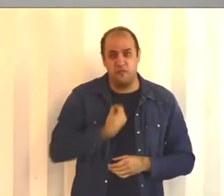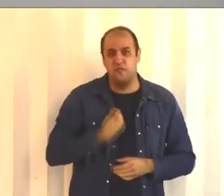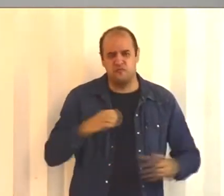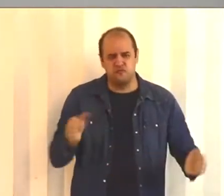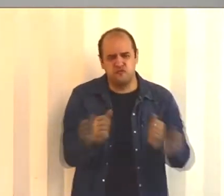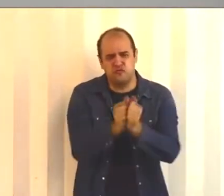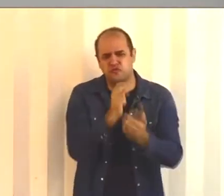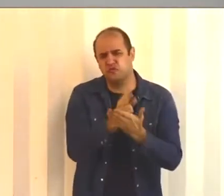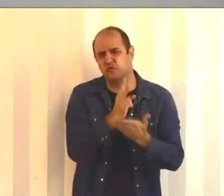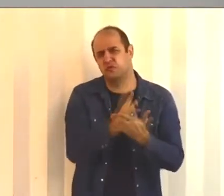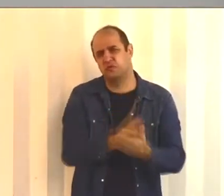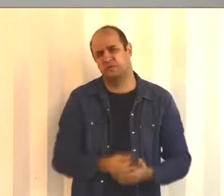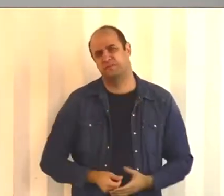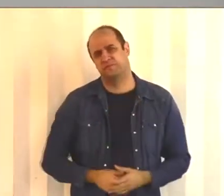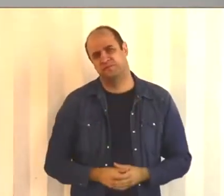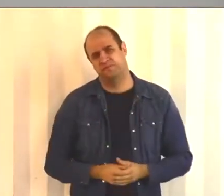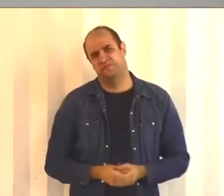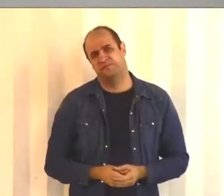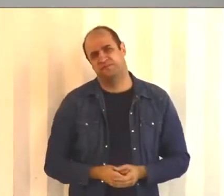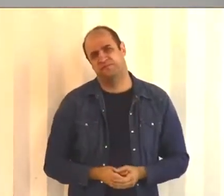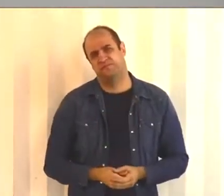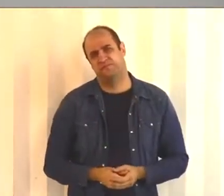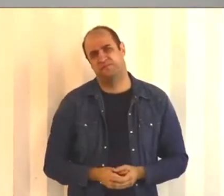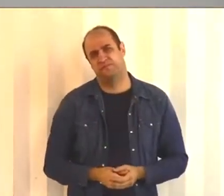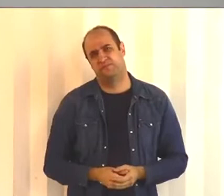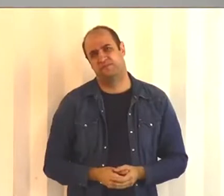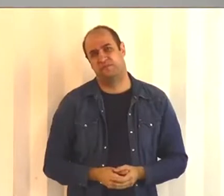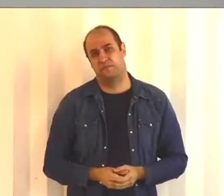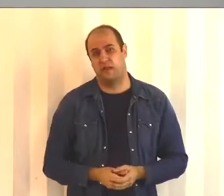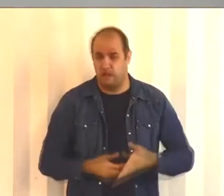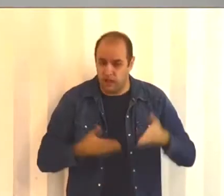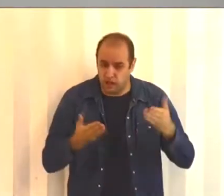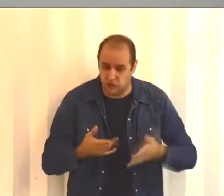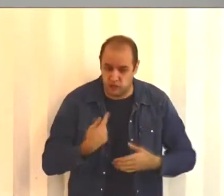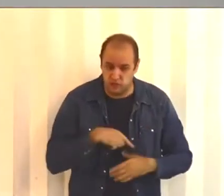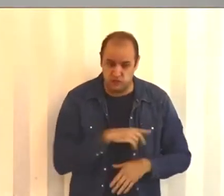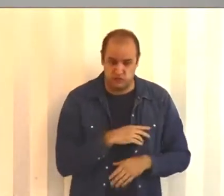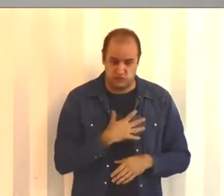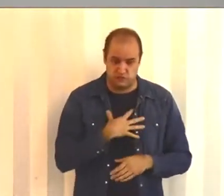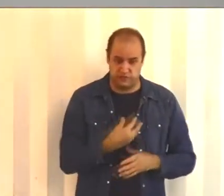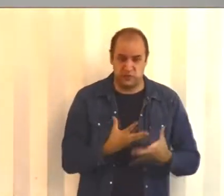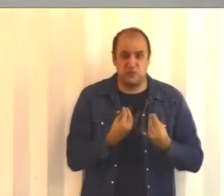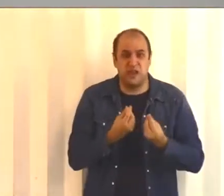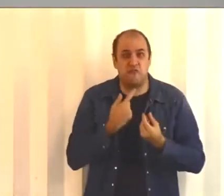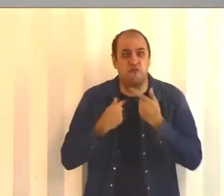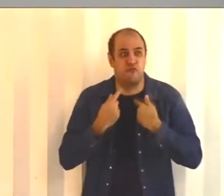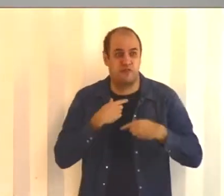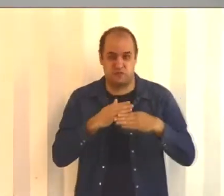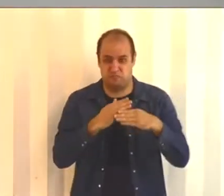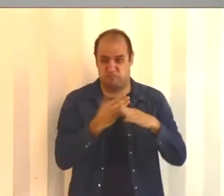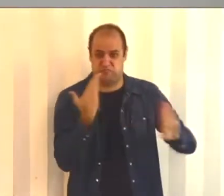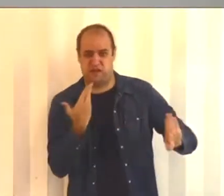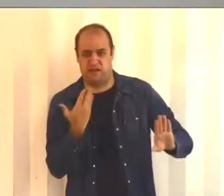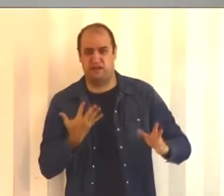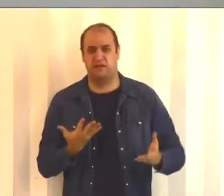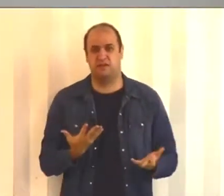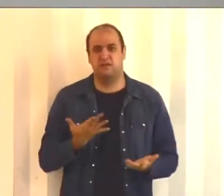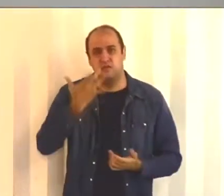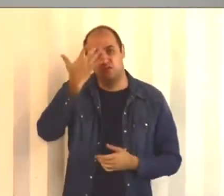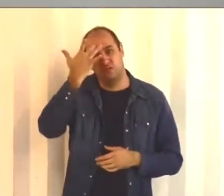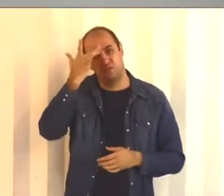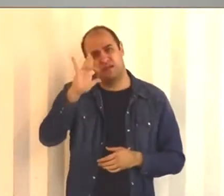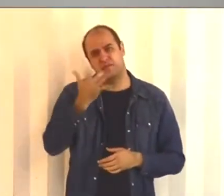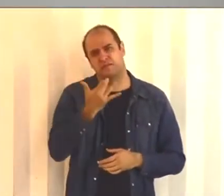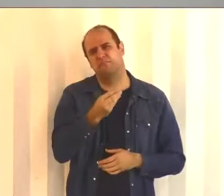dos filhos. Como temos filhos no Ocidente que querem se separar logo dos seus pais. Mal sabem eles que